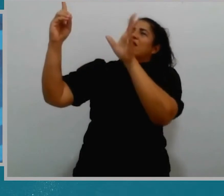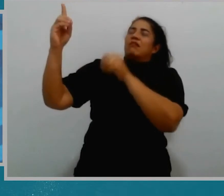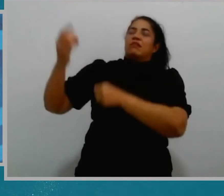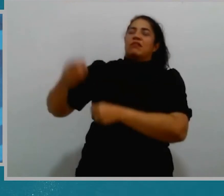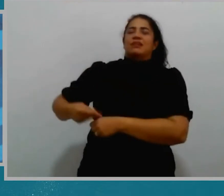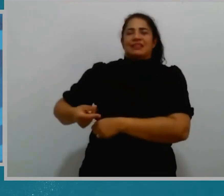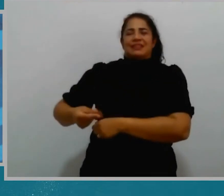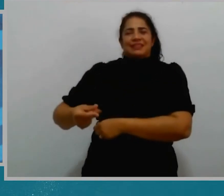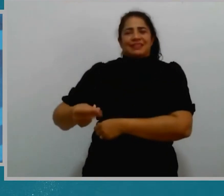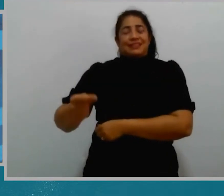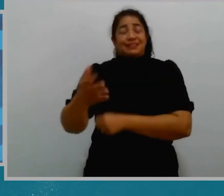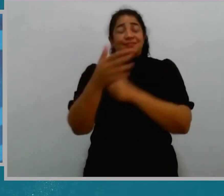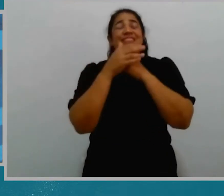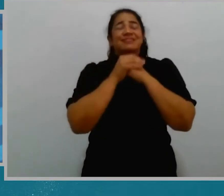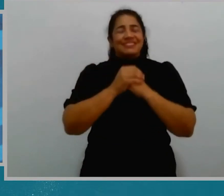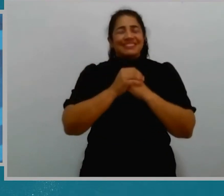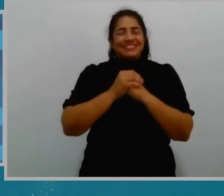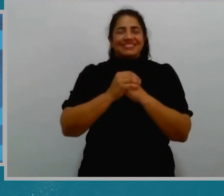eternamente. Amém.